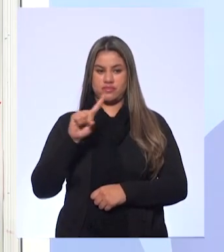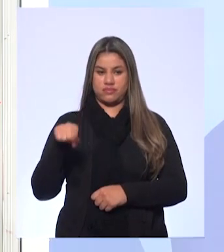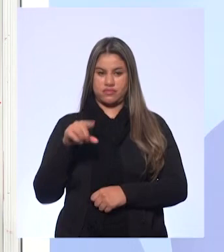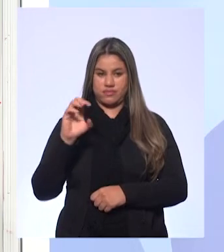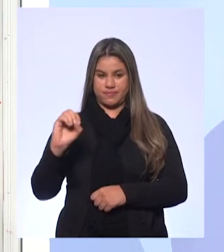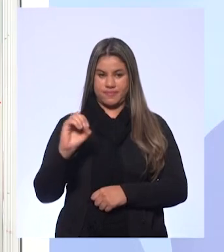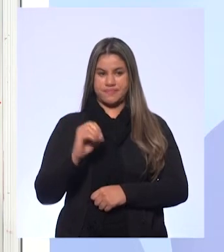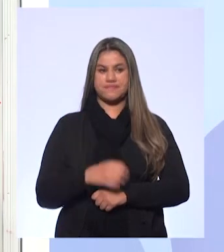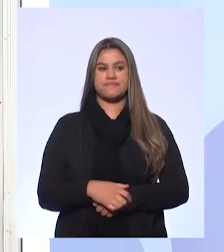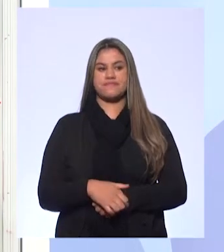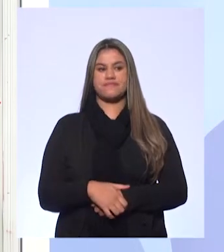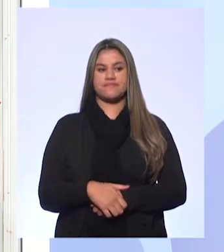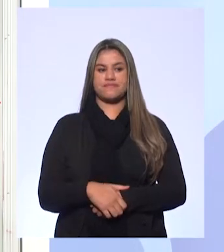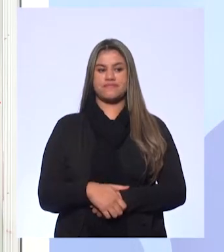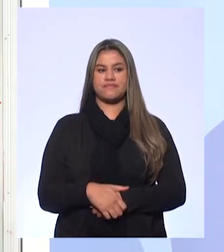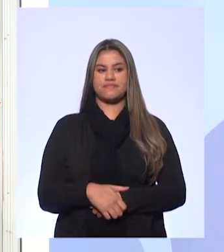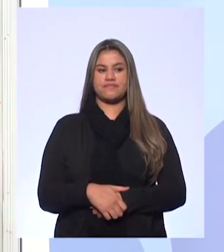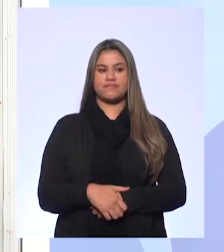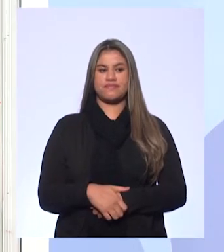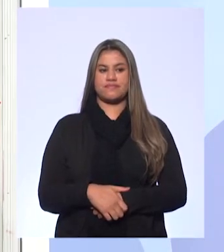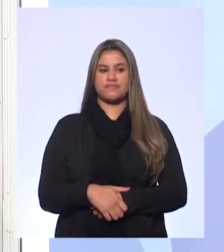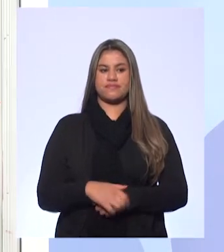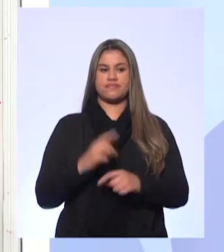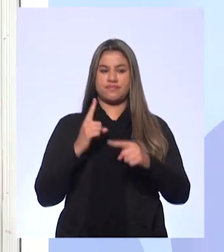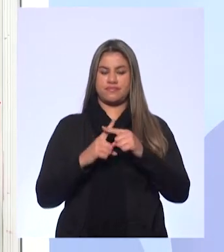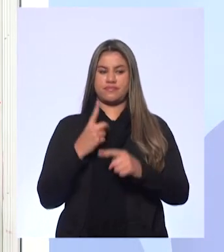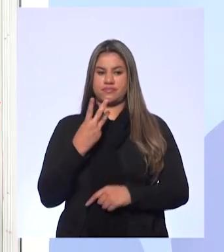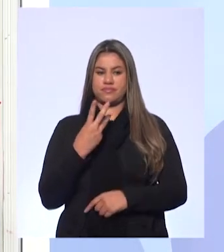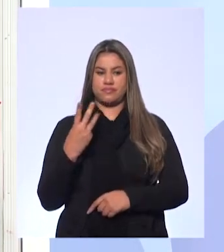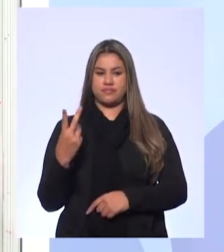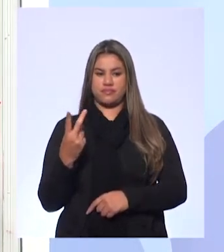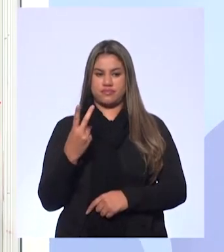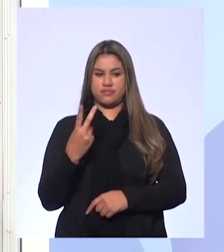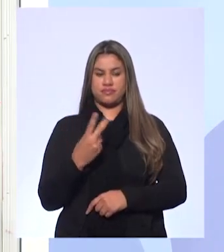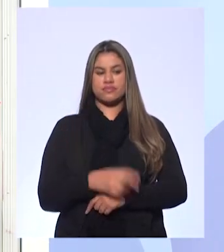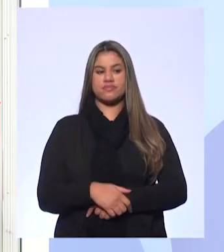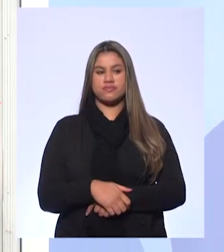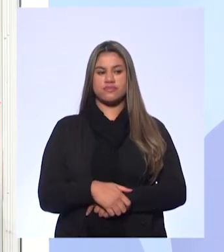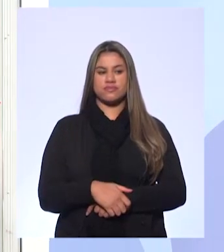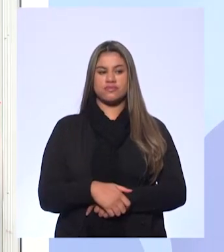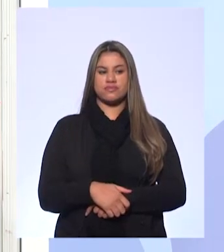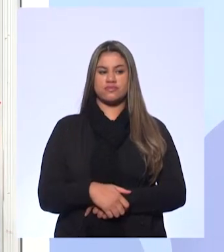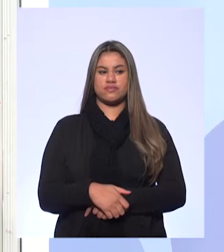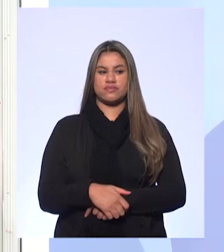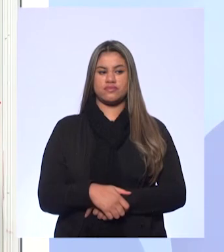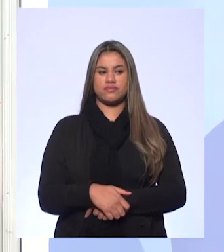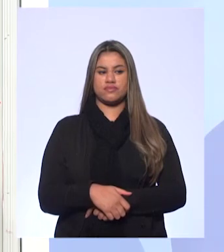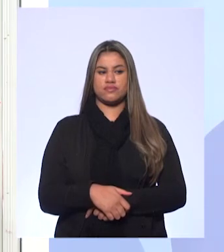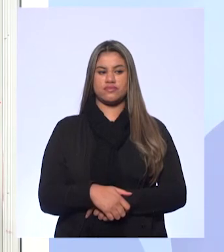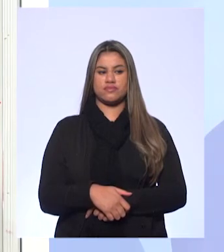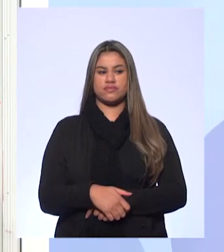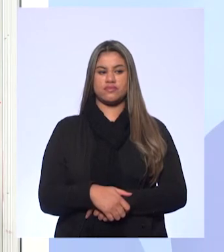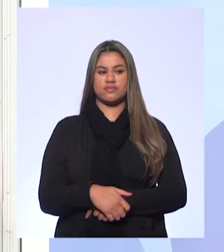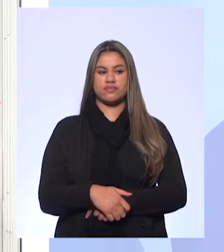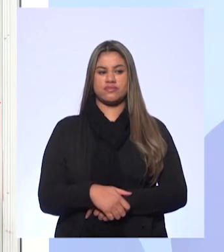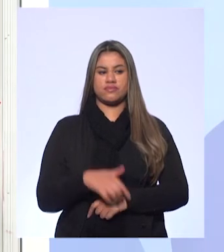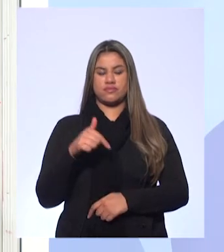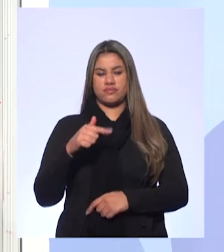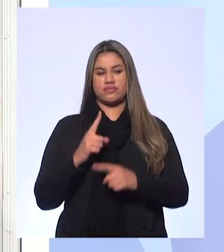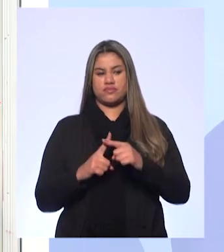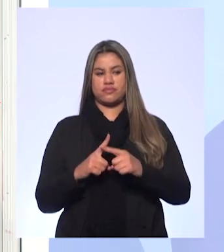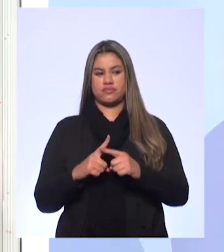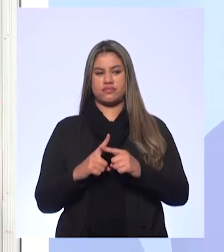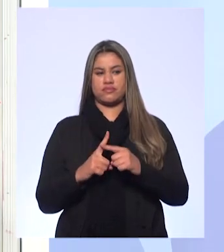Vai ficar 127 mais 32, que vai dar 32,